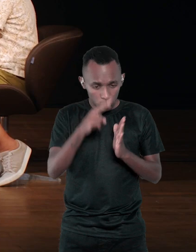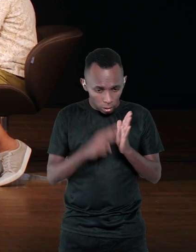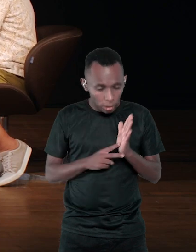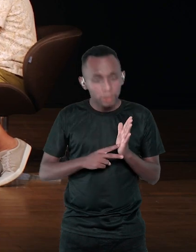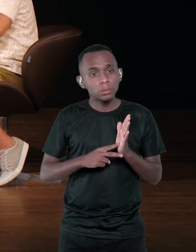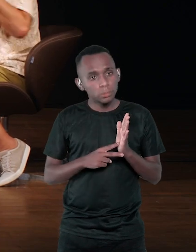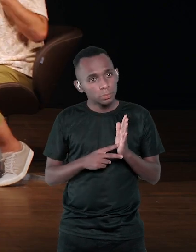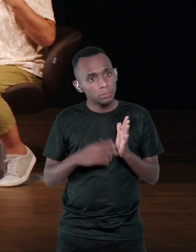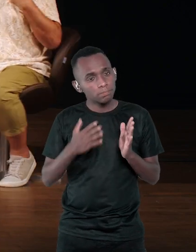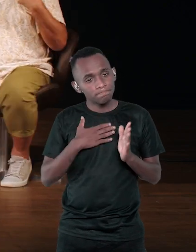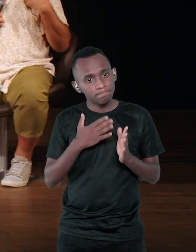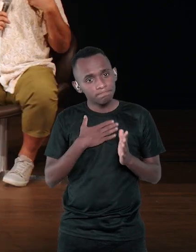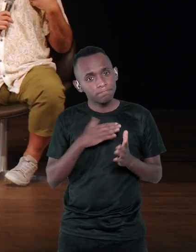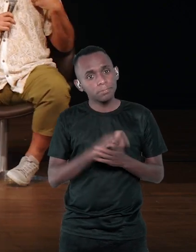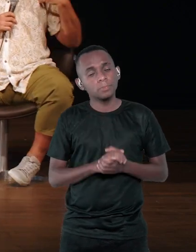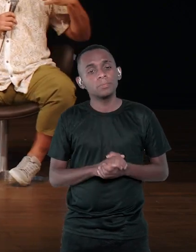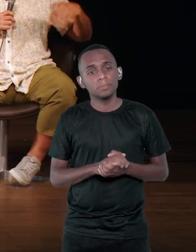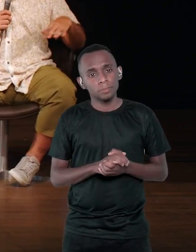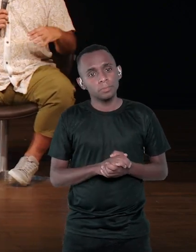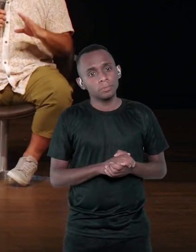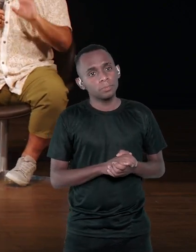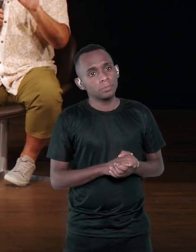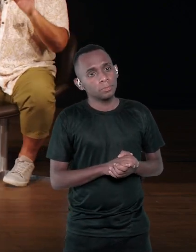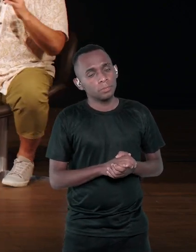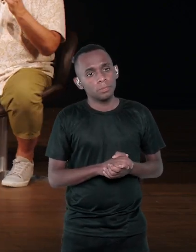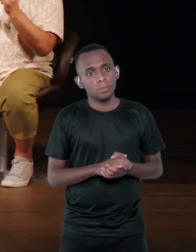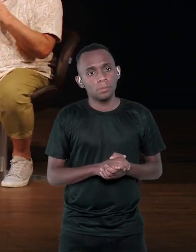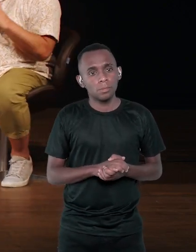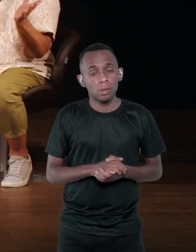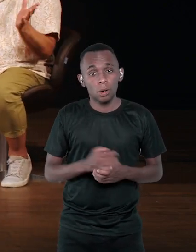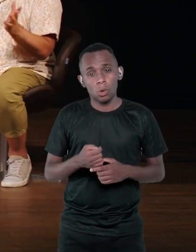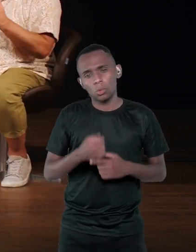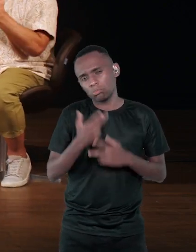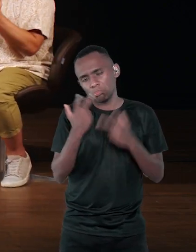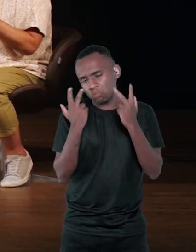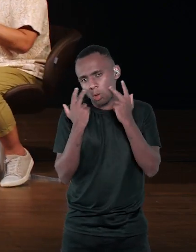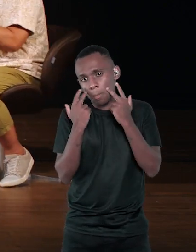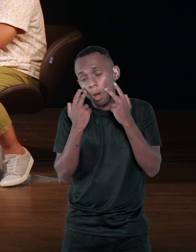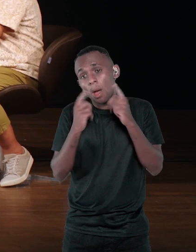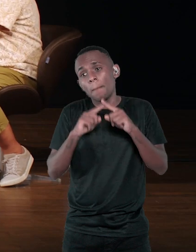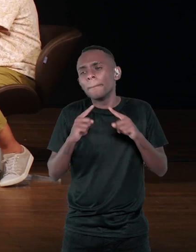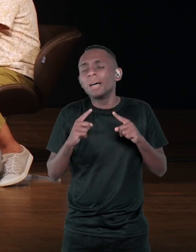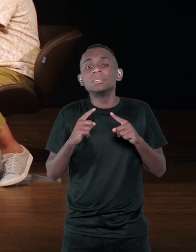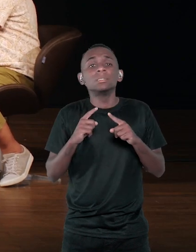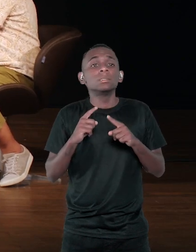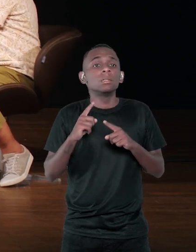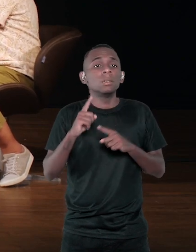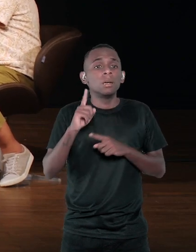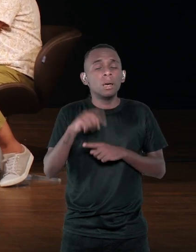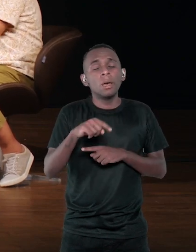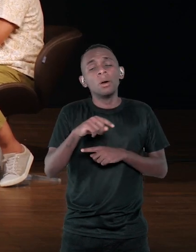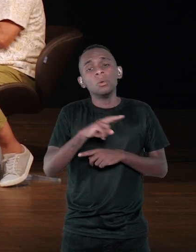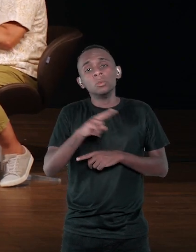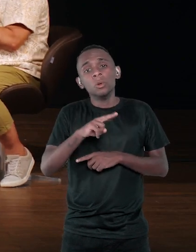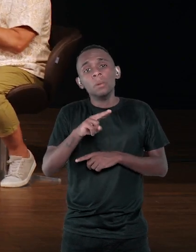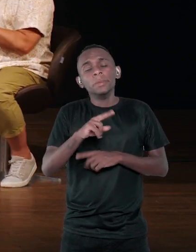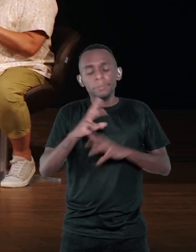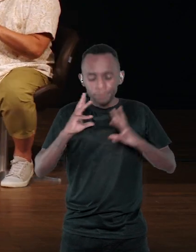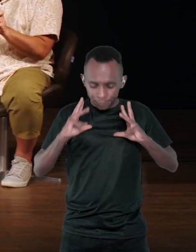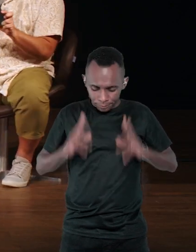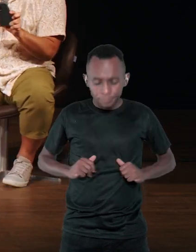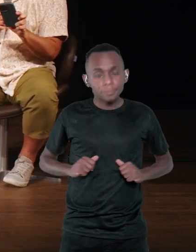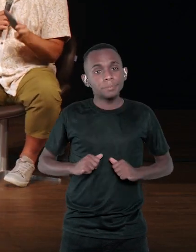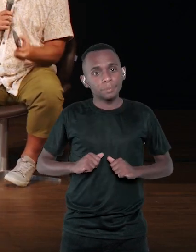da Todavia, que é a minha editora do algo quase normal, mas, por coincidência, é um livro chamado Pureza,